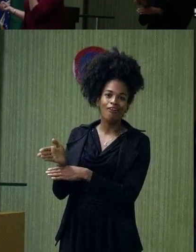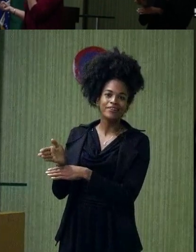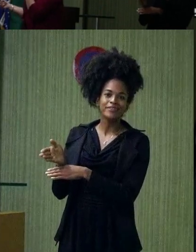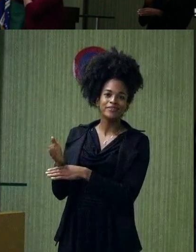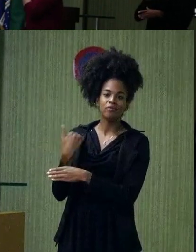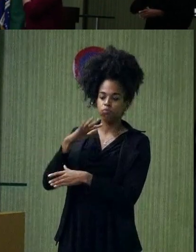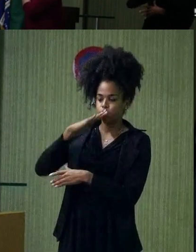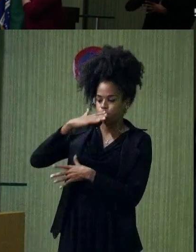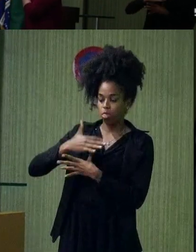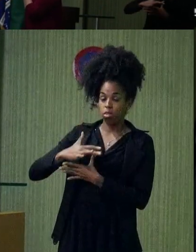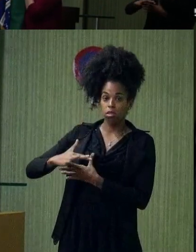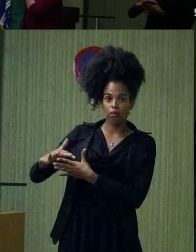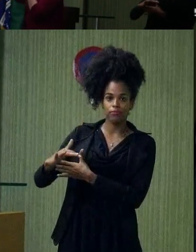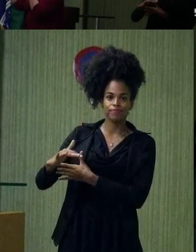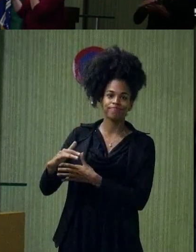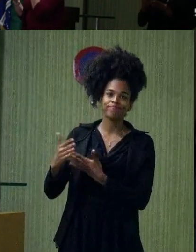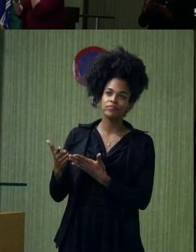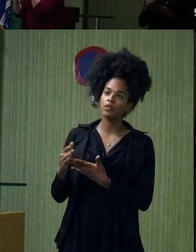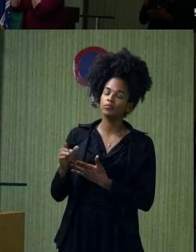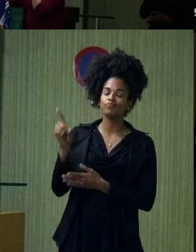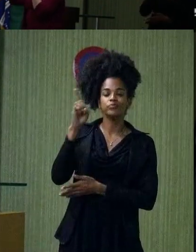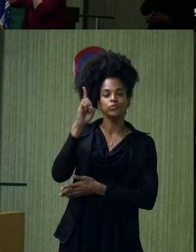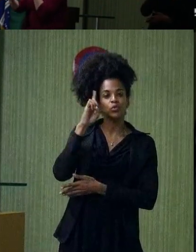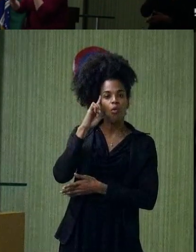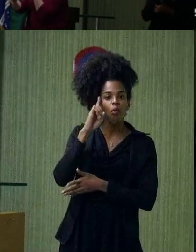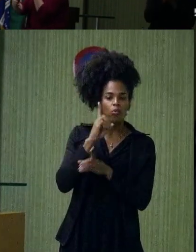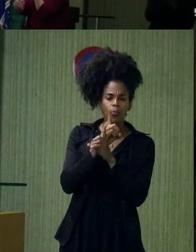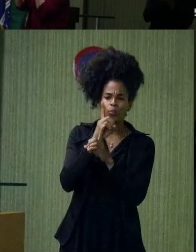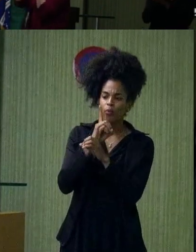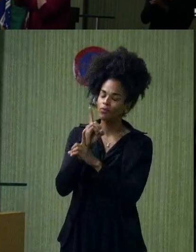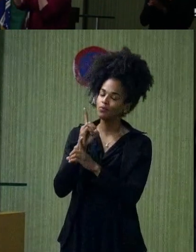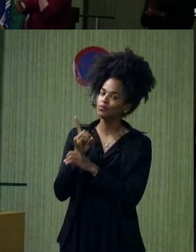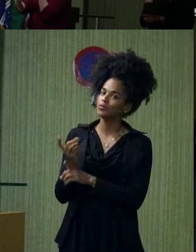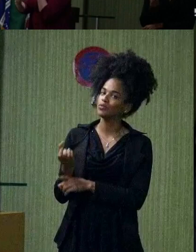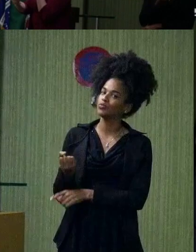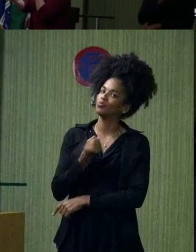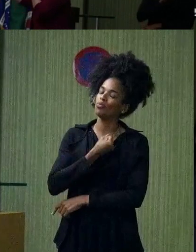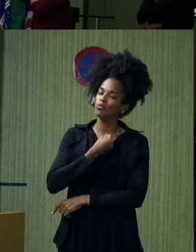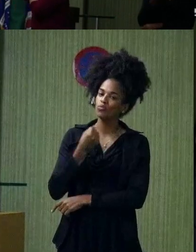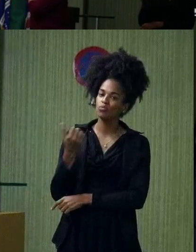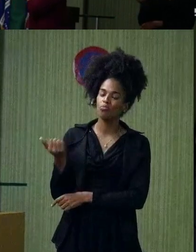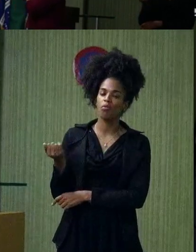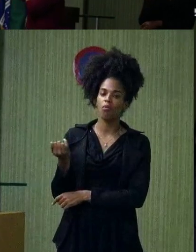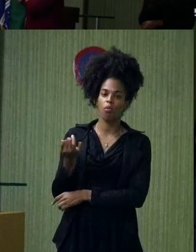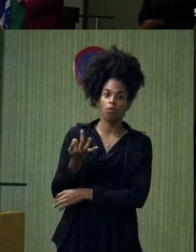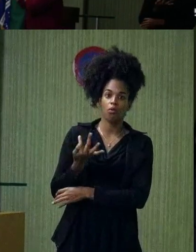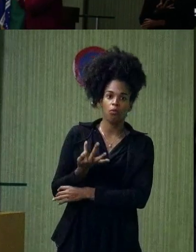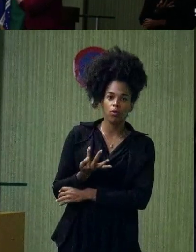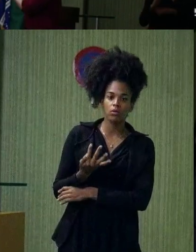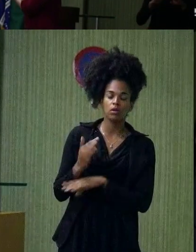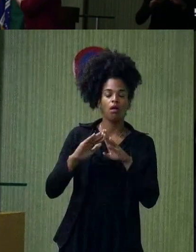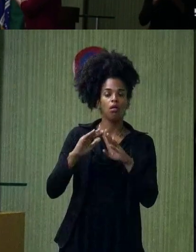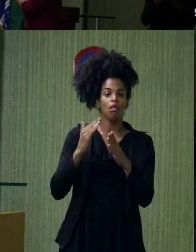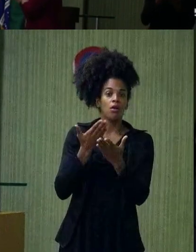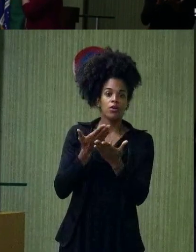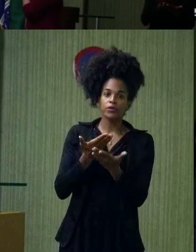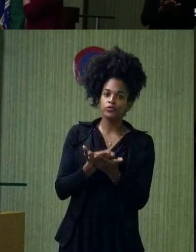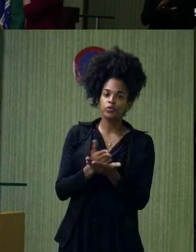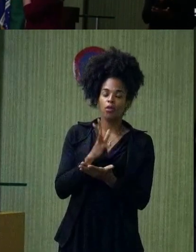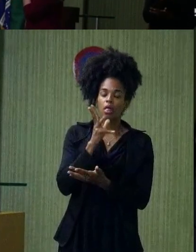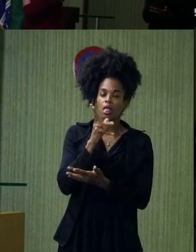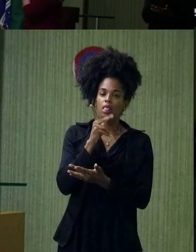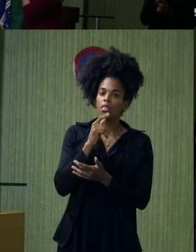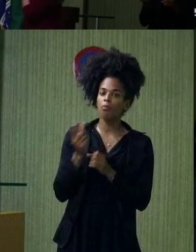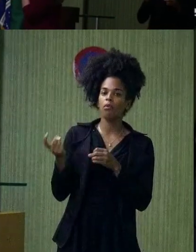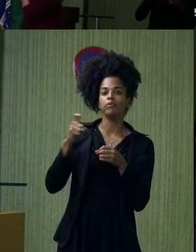enchente então a cada dia se identificava mais escolas que não havia previsão de retorno então isso